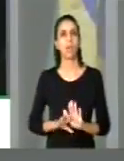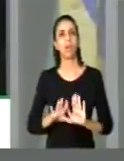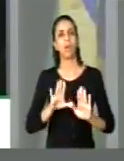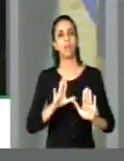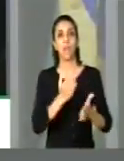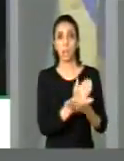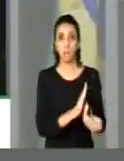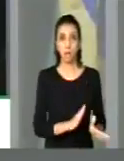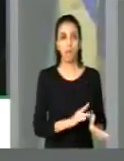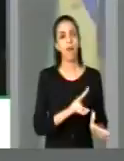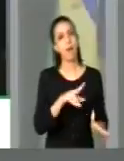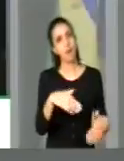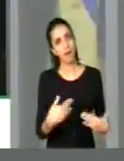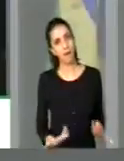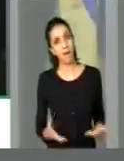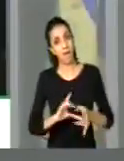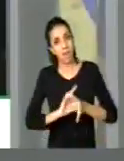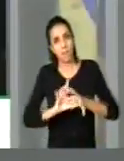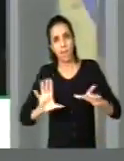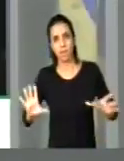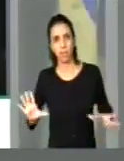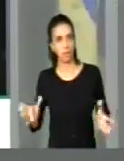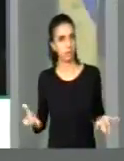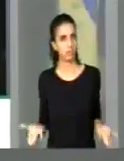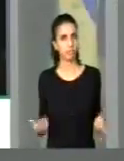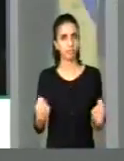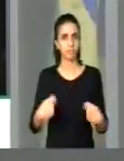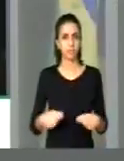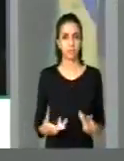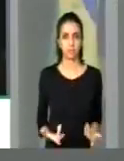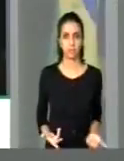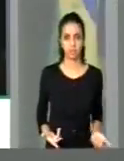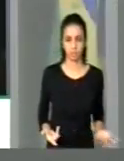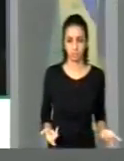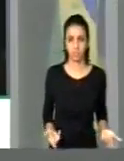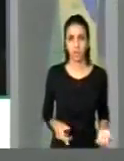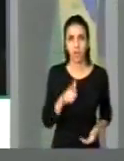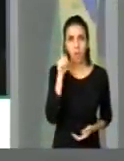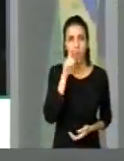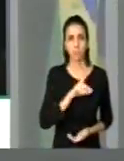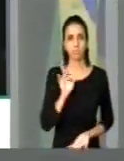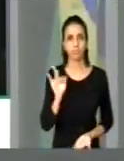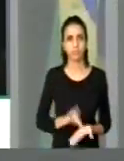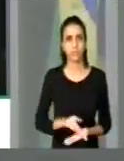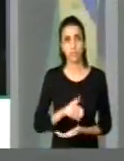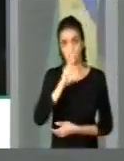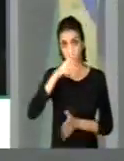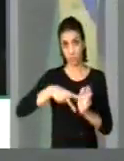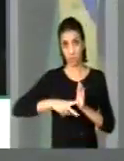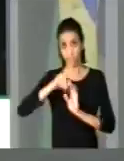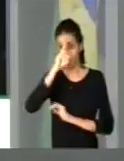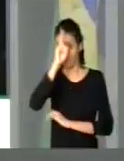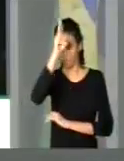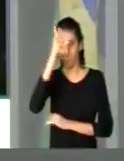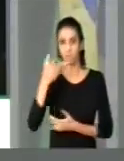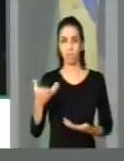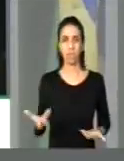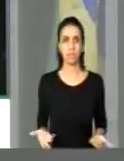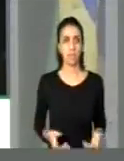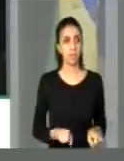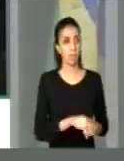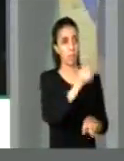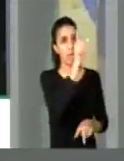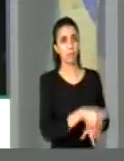liberdade sindical, ferramenta fundamental para o fortalecimento dos sindicatos e de seus